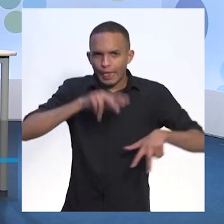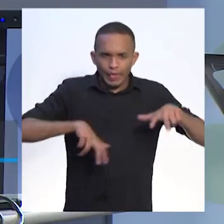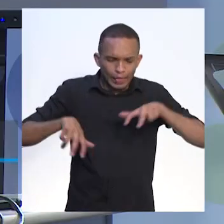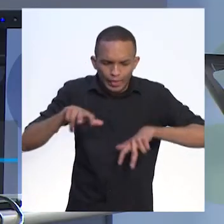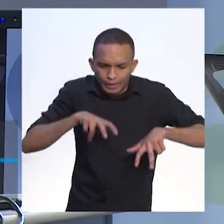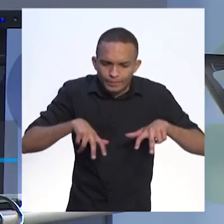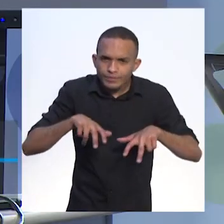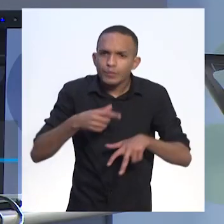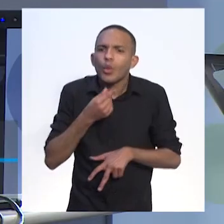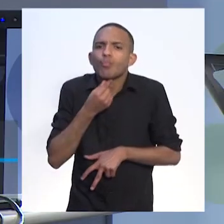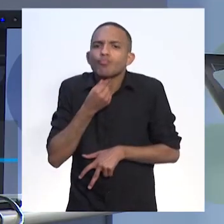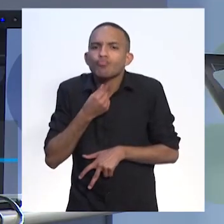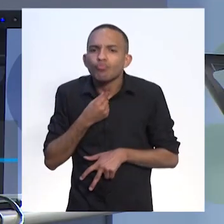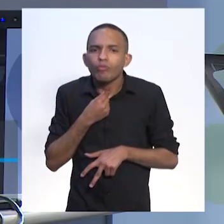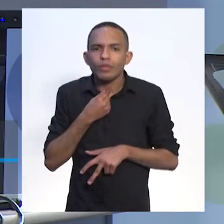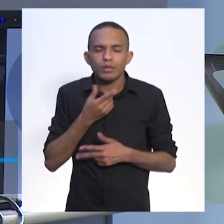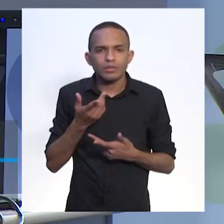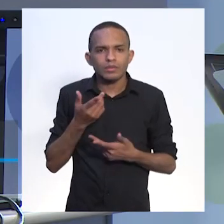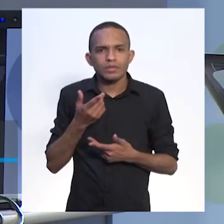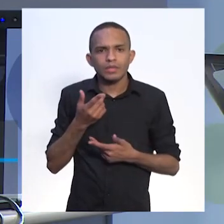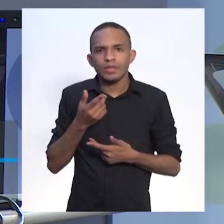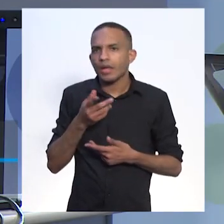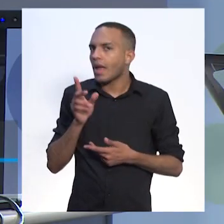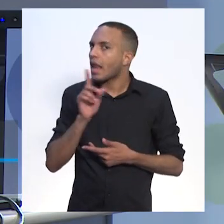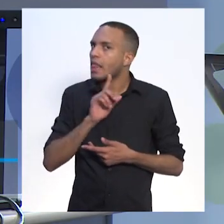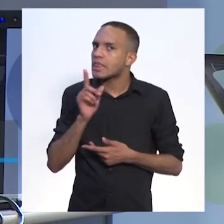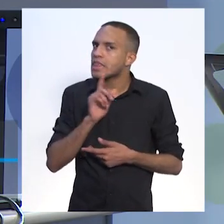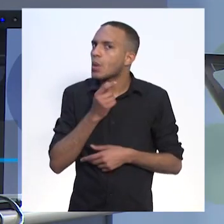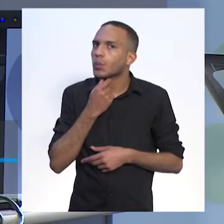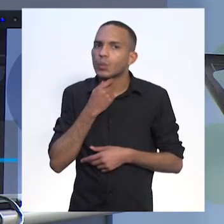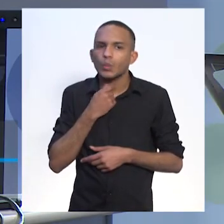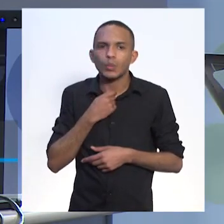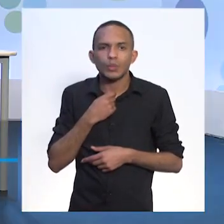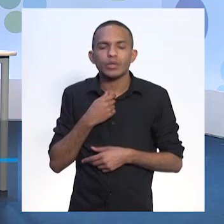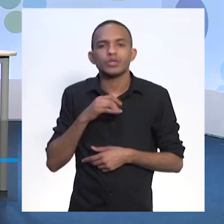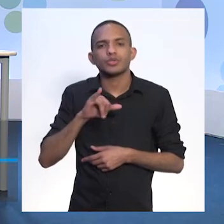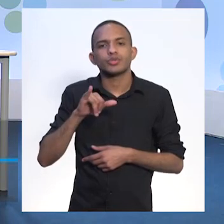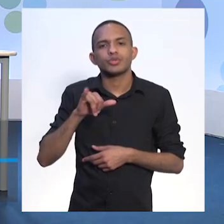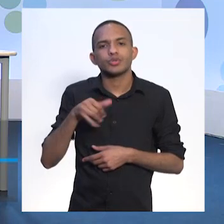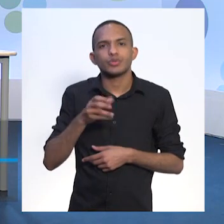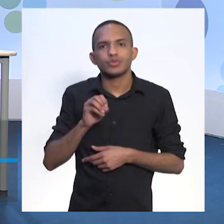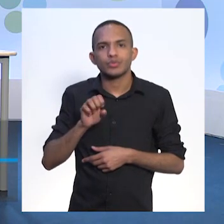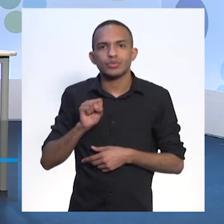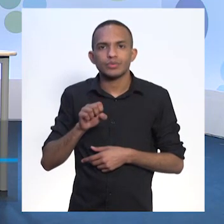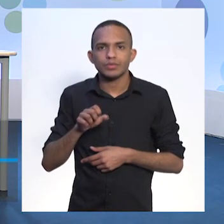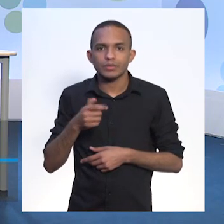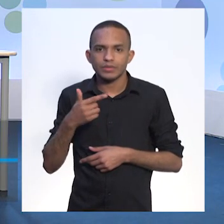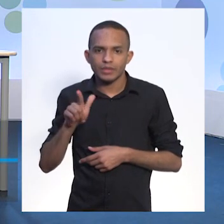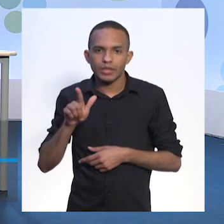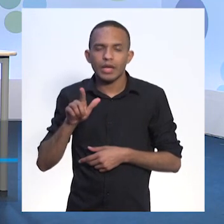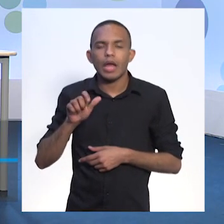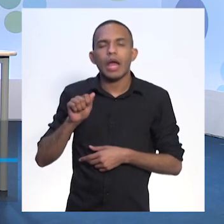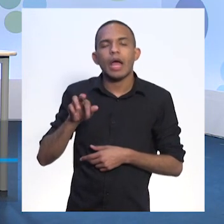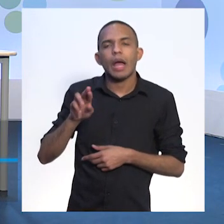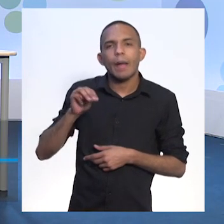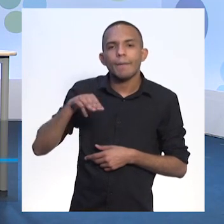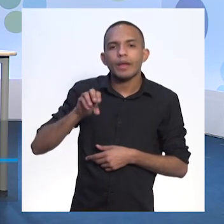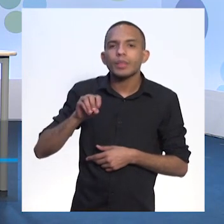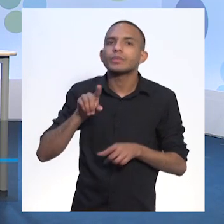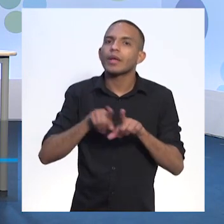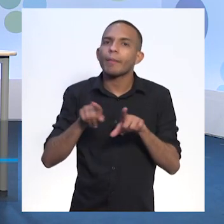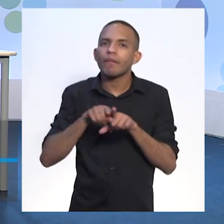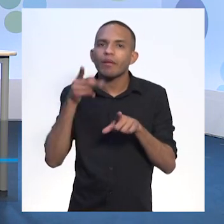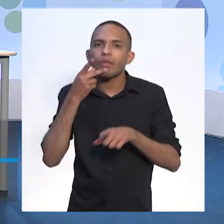ela engoliu. A gente viu ontem no conto que ela não engoliu. José Armando também colocou que ela engoliu. A